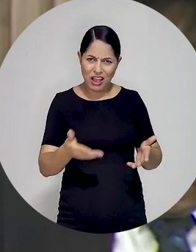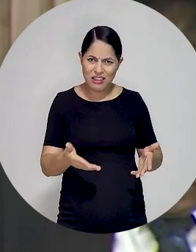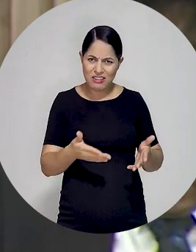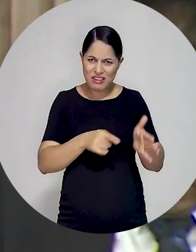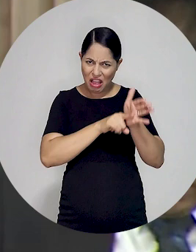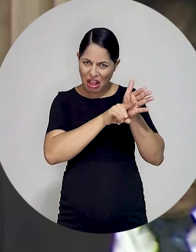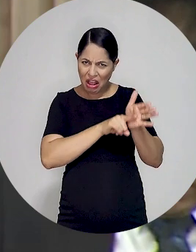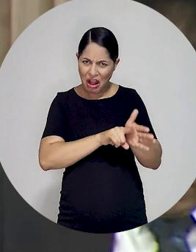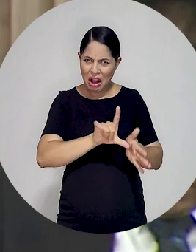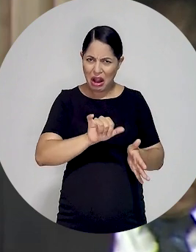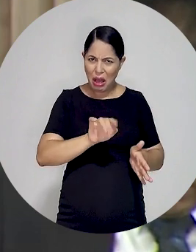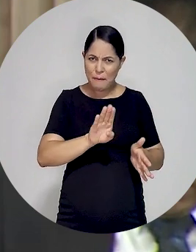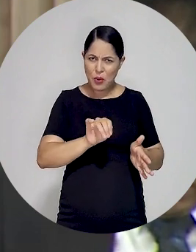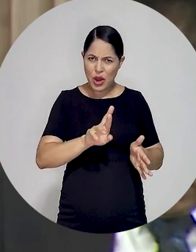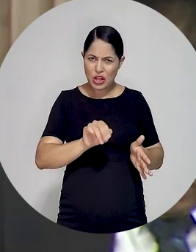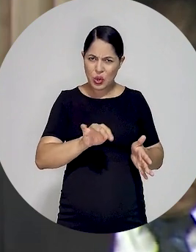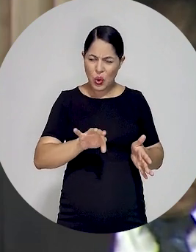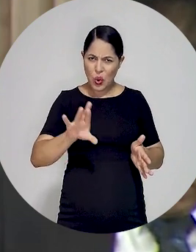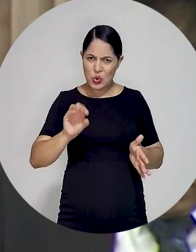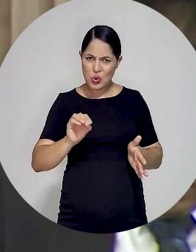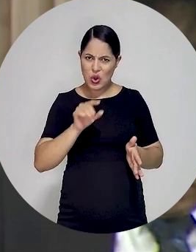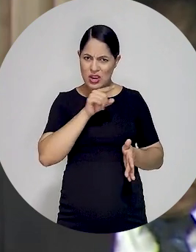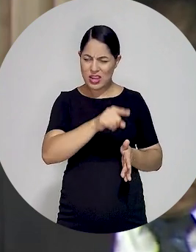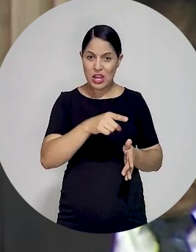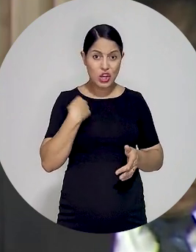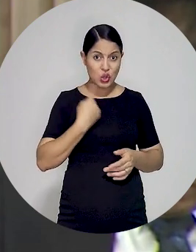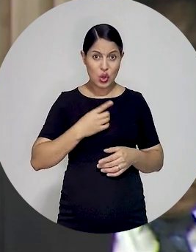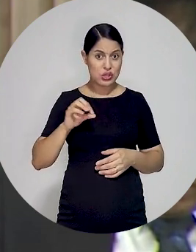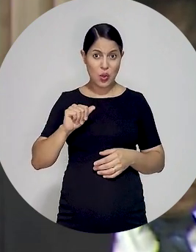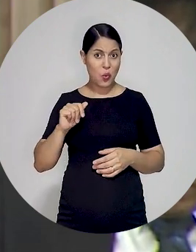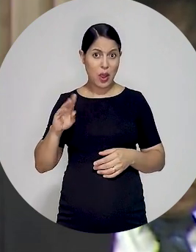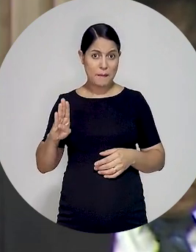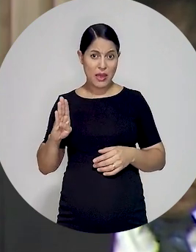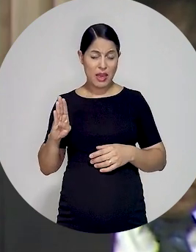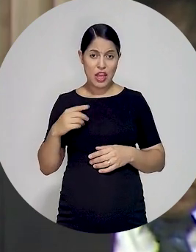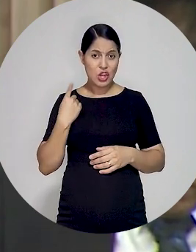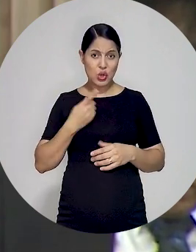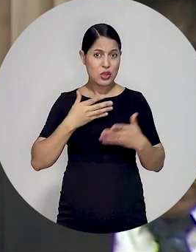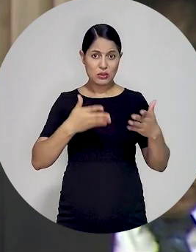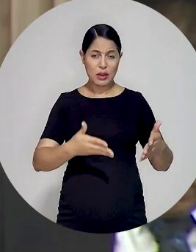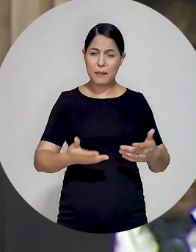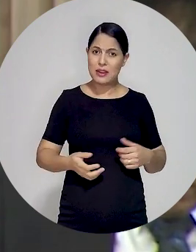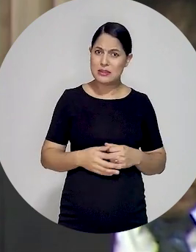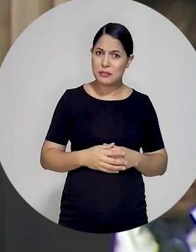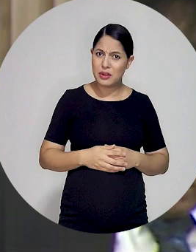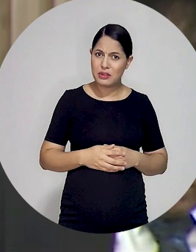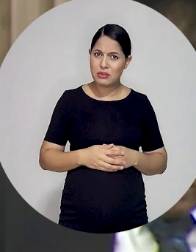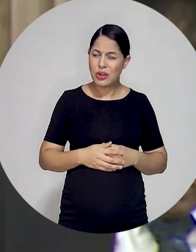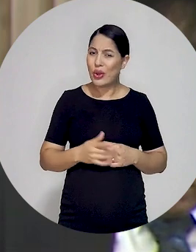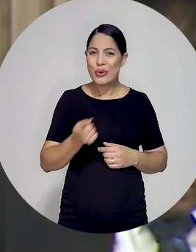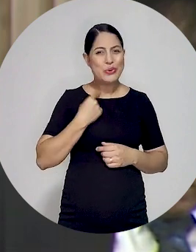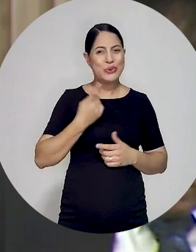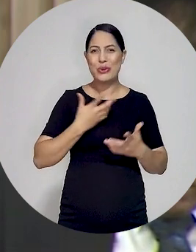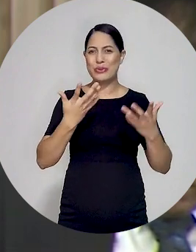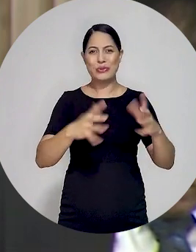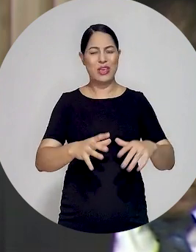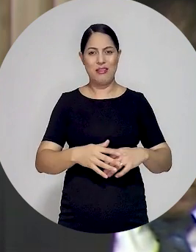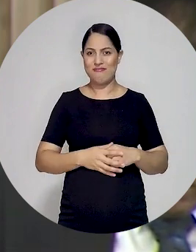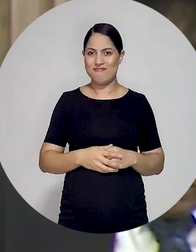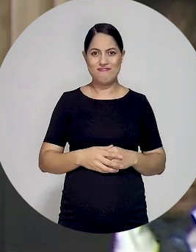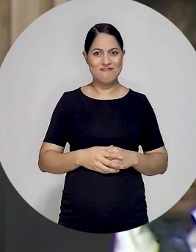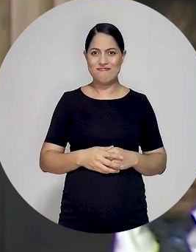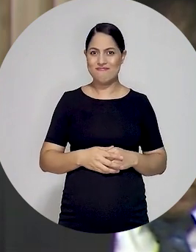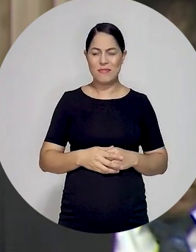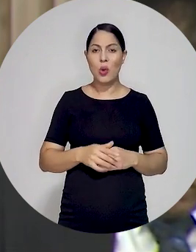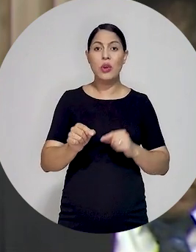de laboratório, é levado adiante sem que nós falemos que não queremos essa justiça que funciona inteiramente